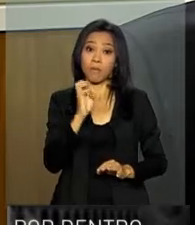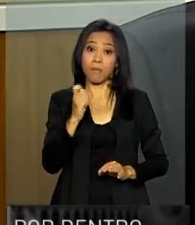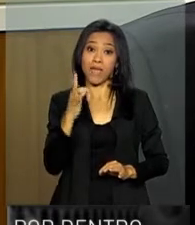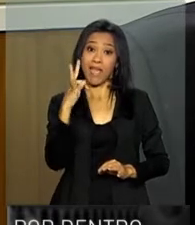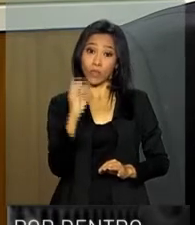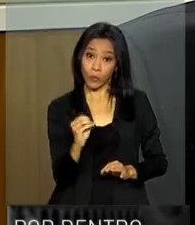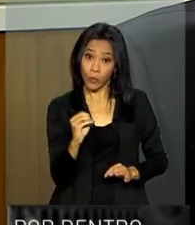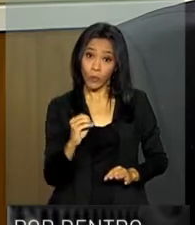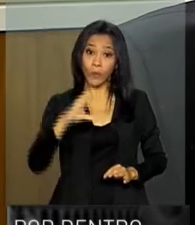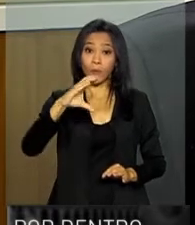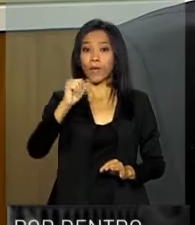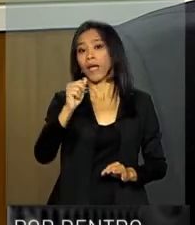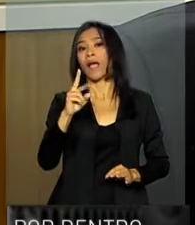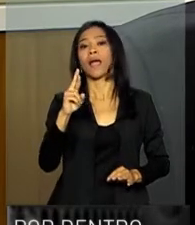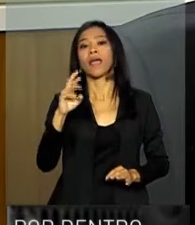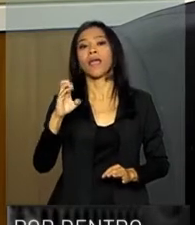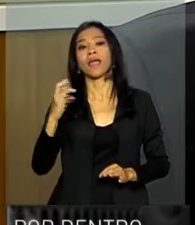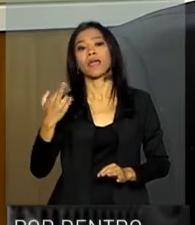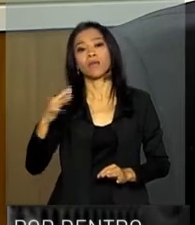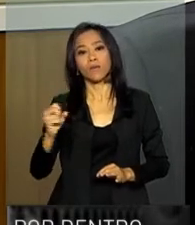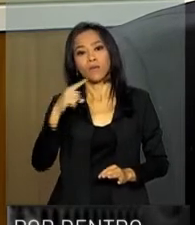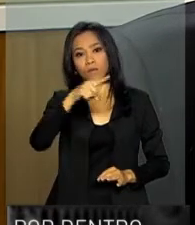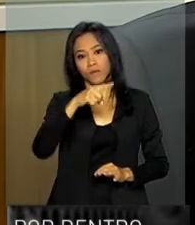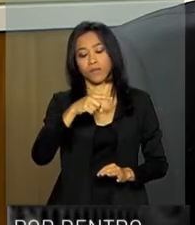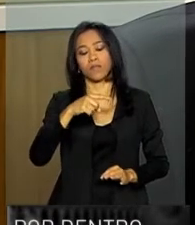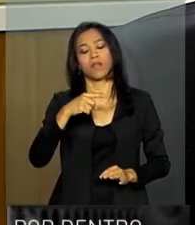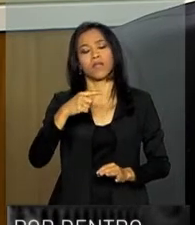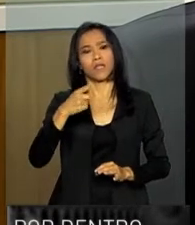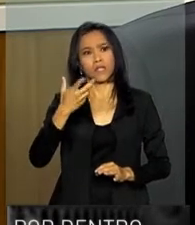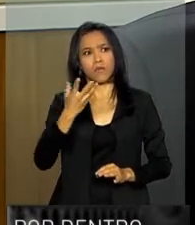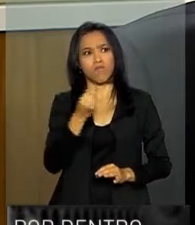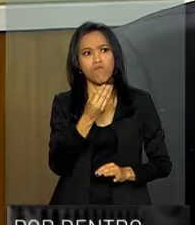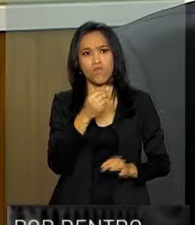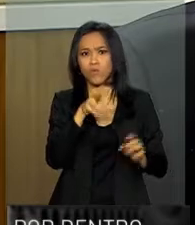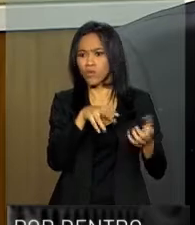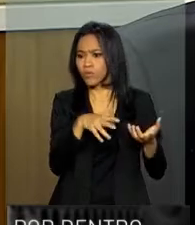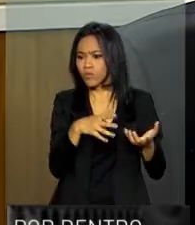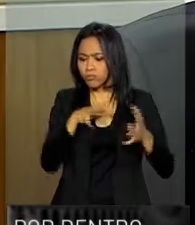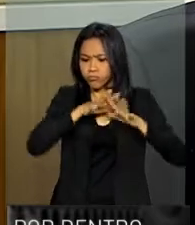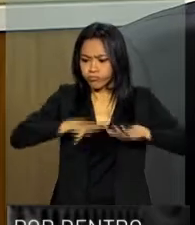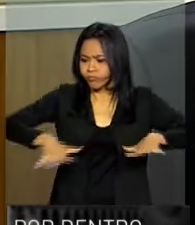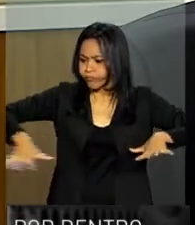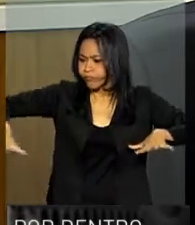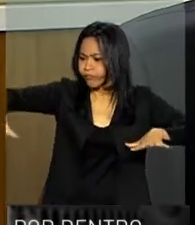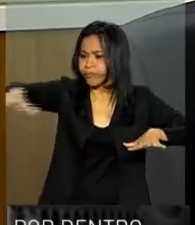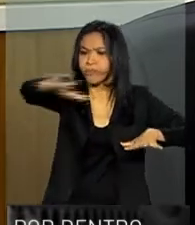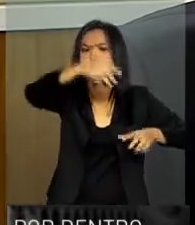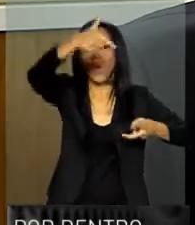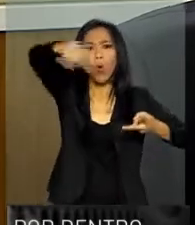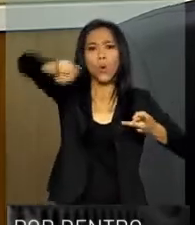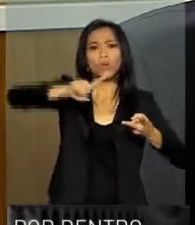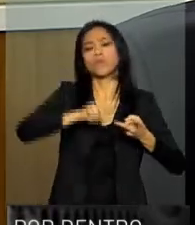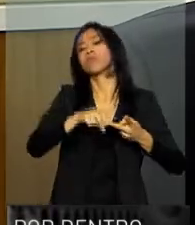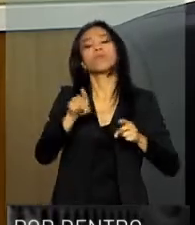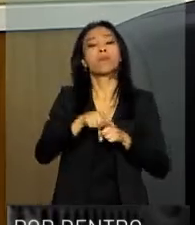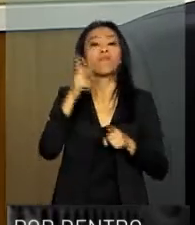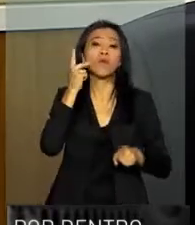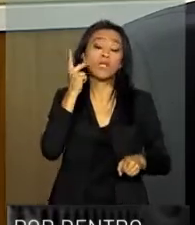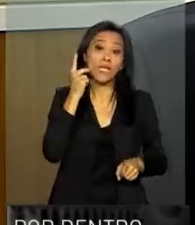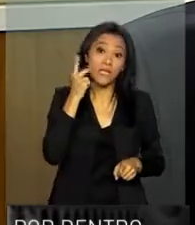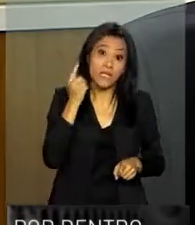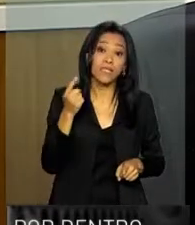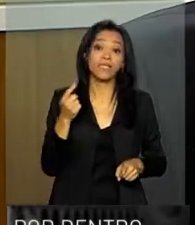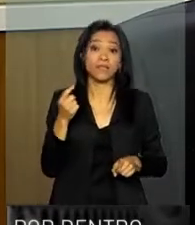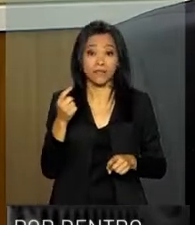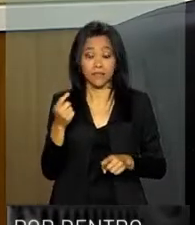de visitantes é como um parque como lá e no ceará é que tem dois milhões de